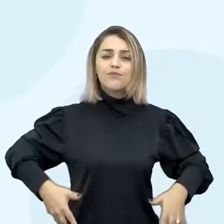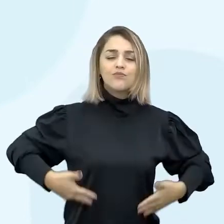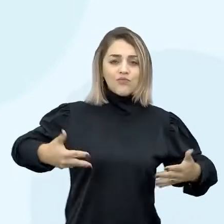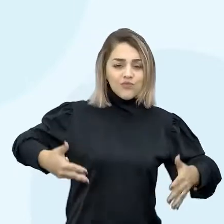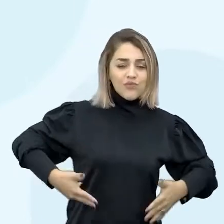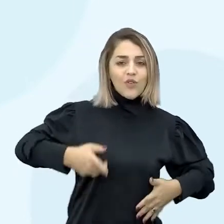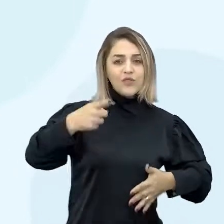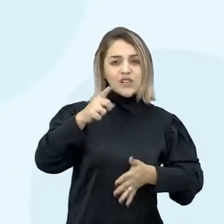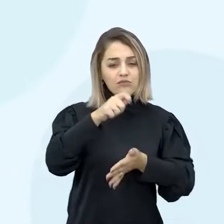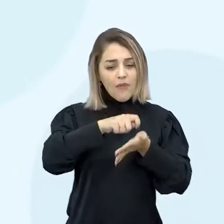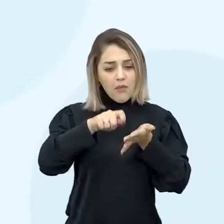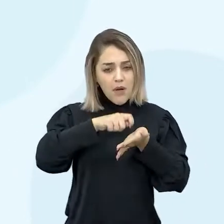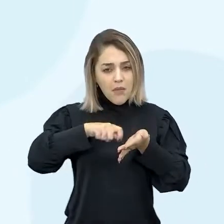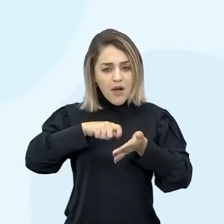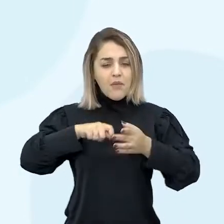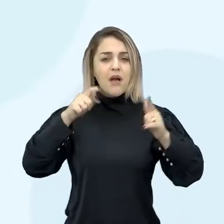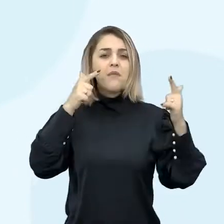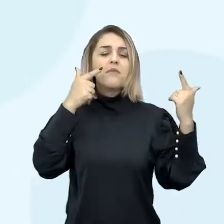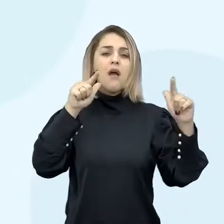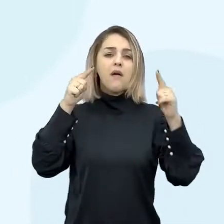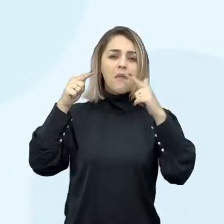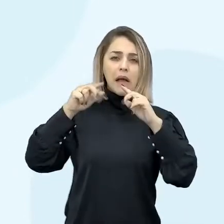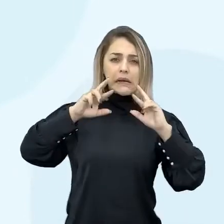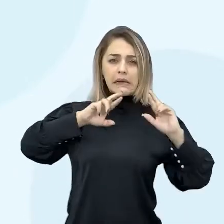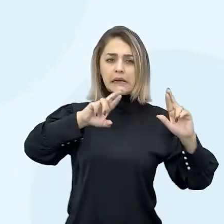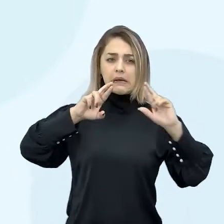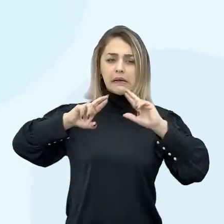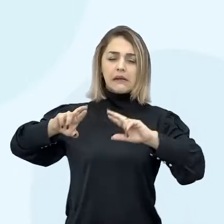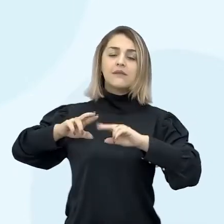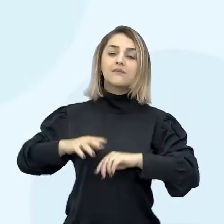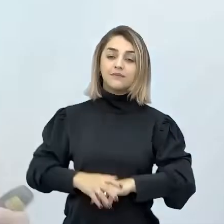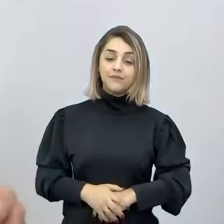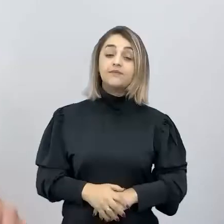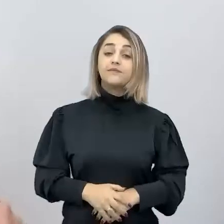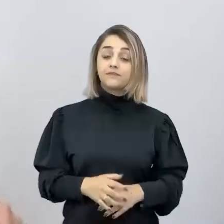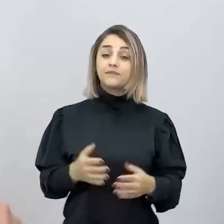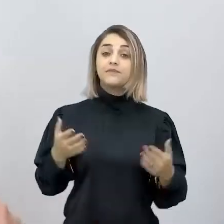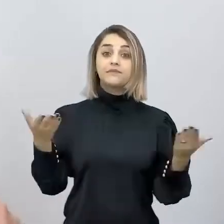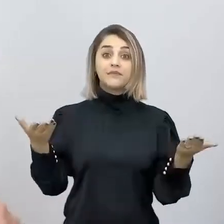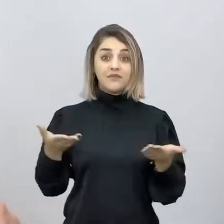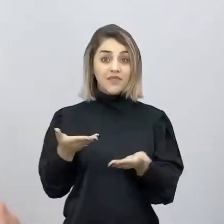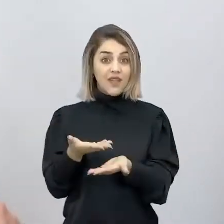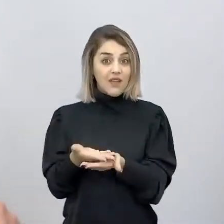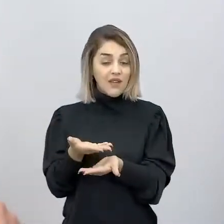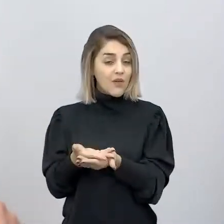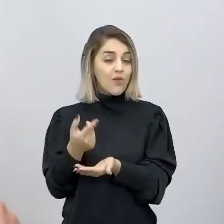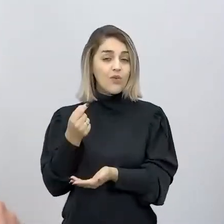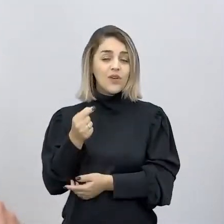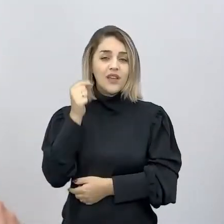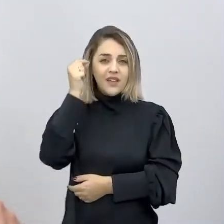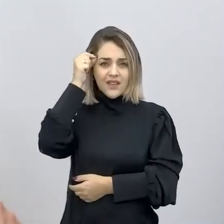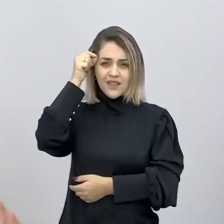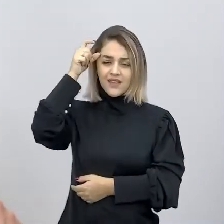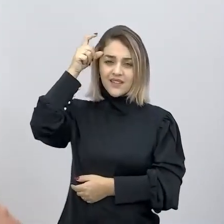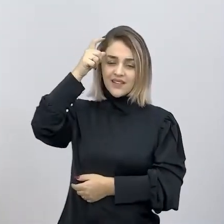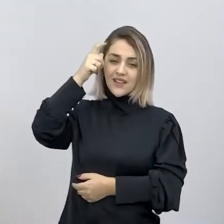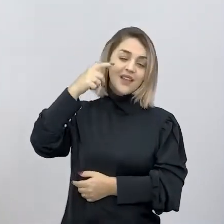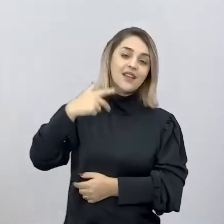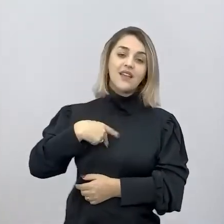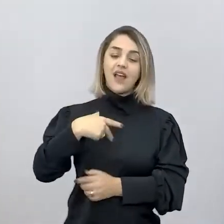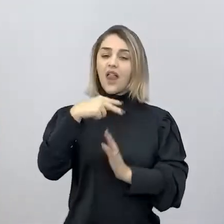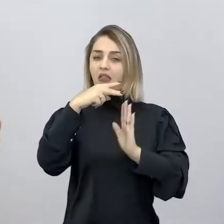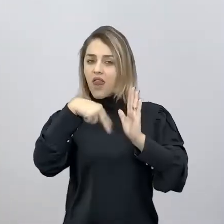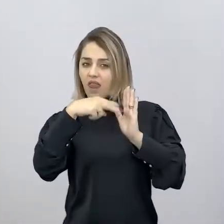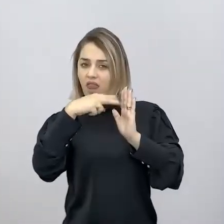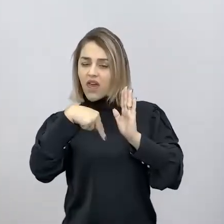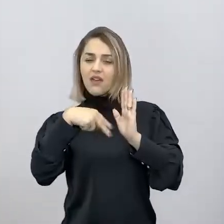escreverem um manifesto de vocês. Nesta aula, vem cá. Nesta aula, a ideia seria que nós lêssemos os